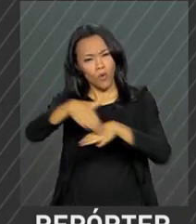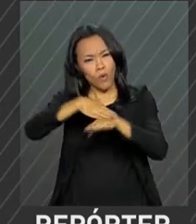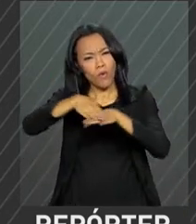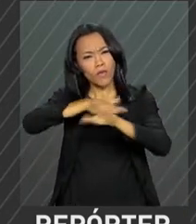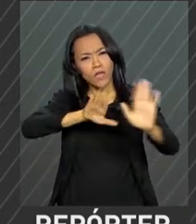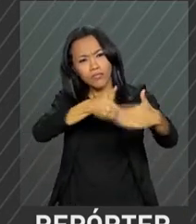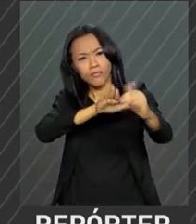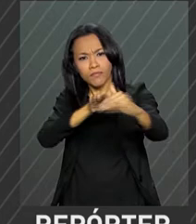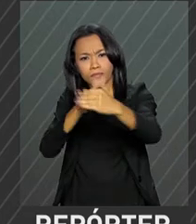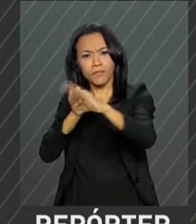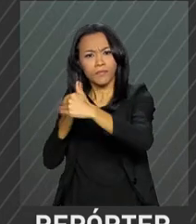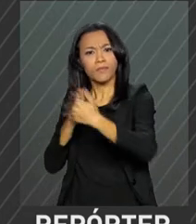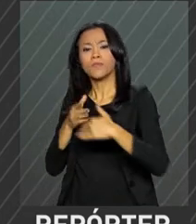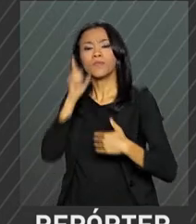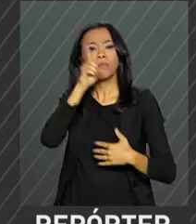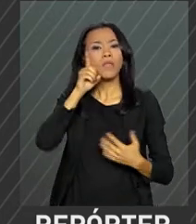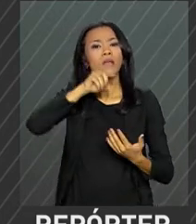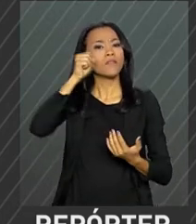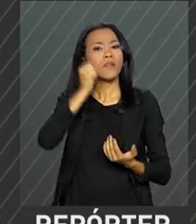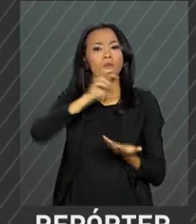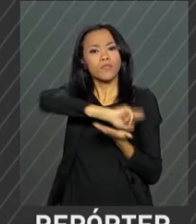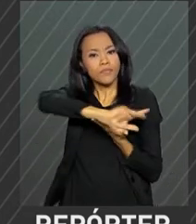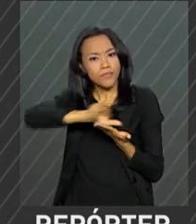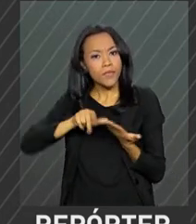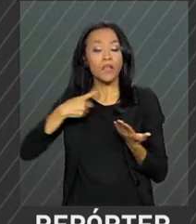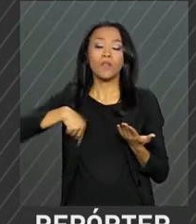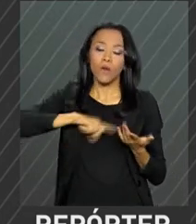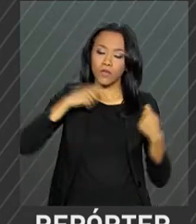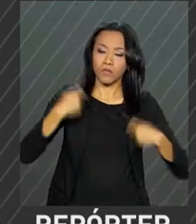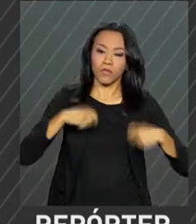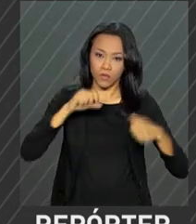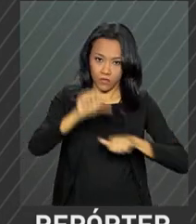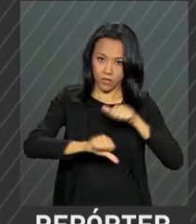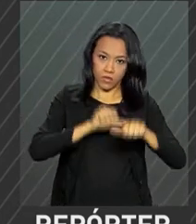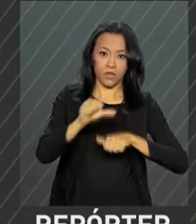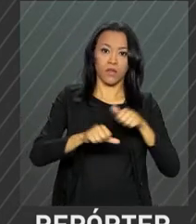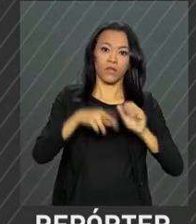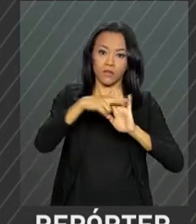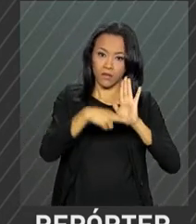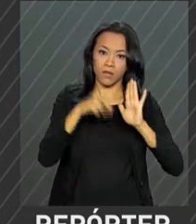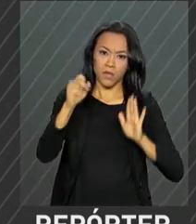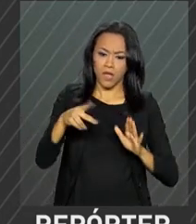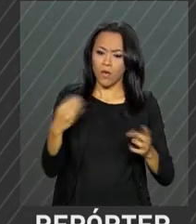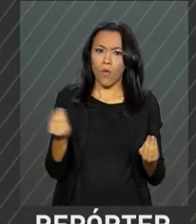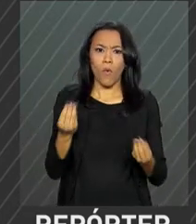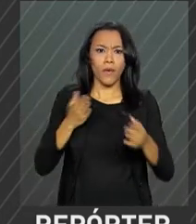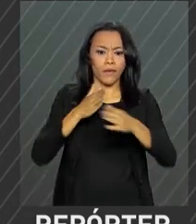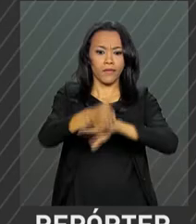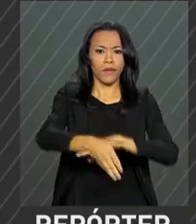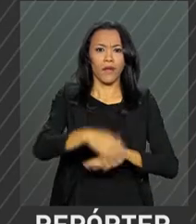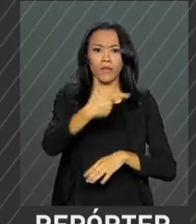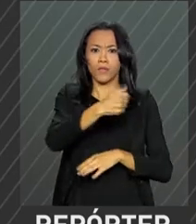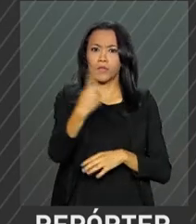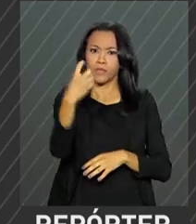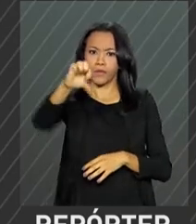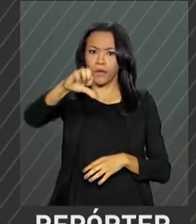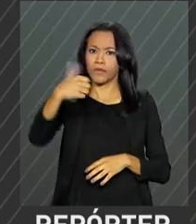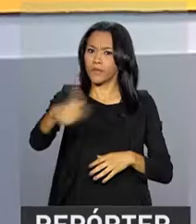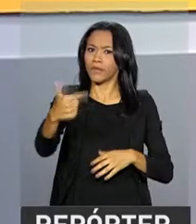necessitamos indubitavelmente de uma reforma da previdência não podemos entrar 1.019 sem a reforma da